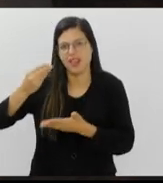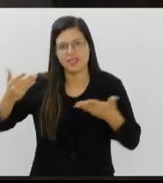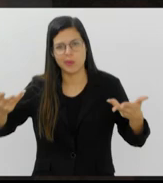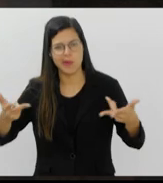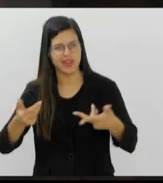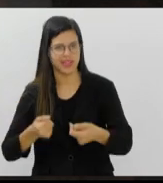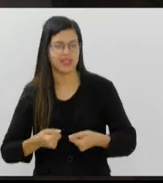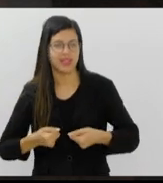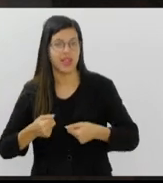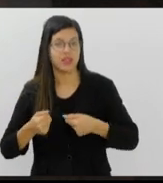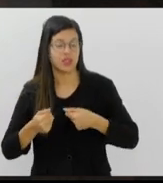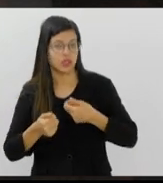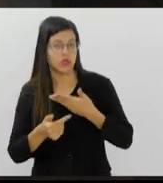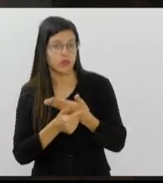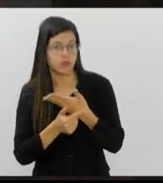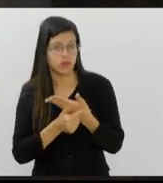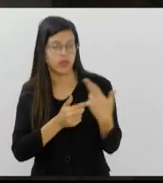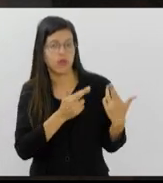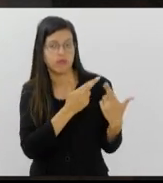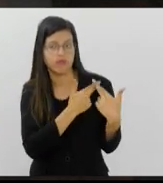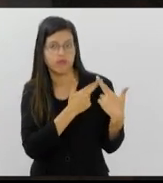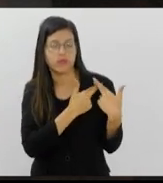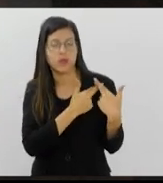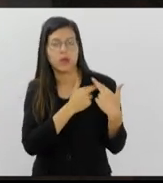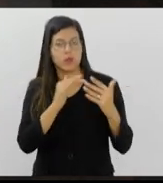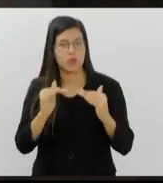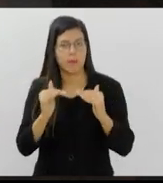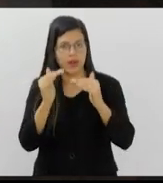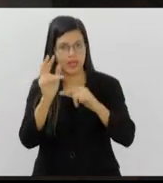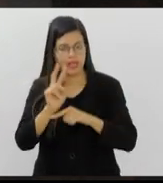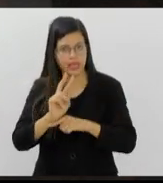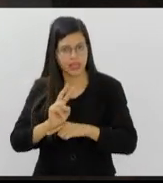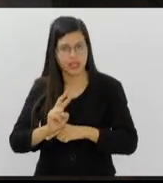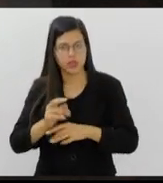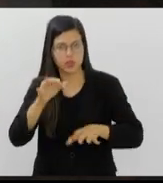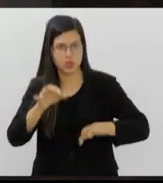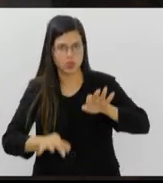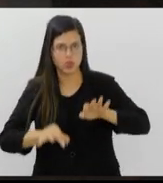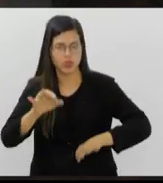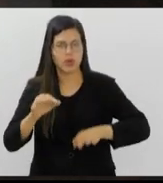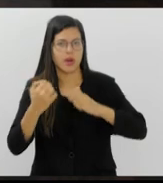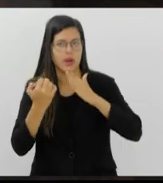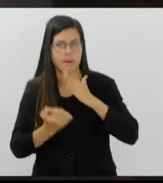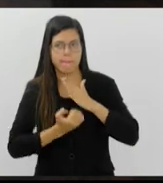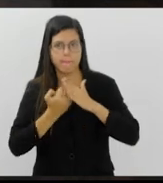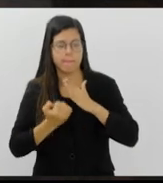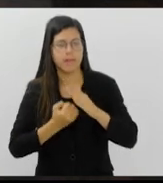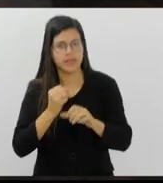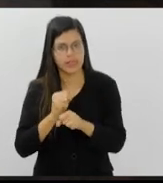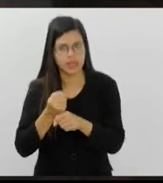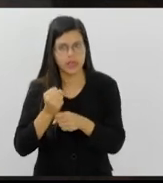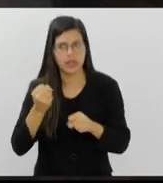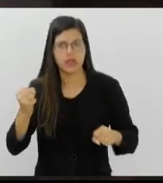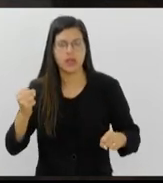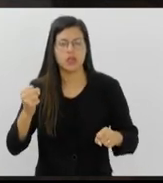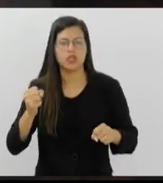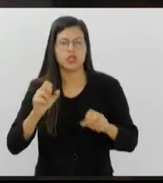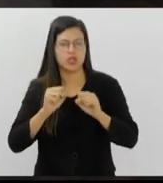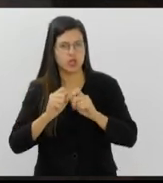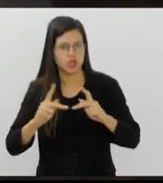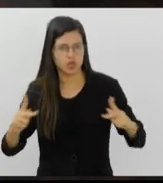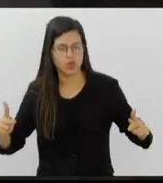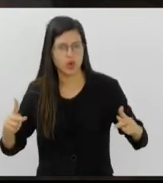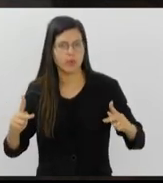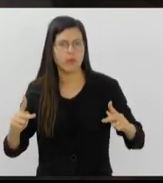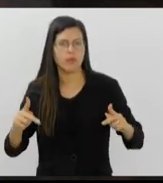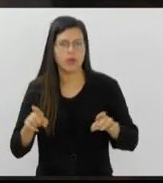exerceu cargo de superintendente jurídica em uma empresa de grande porte na área de shopping centers e